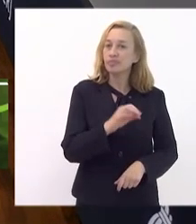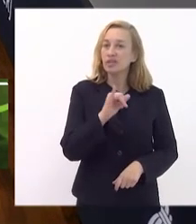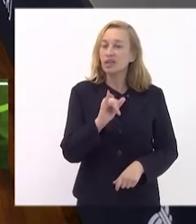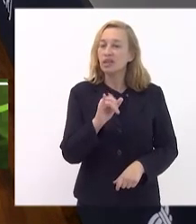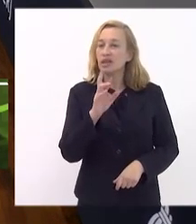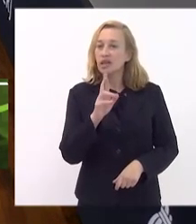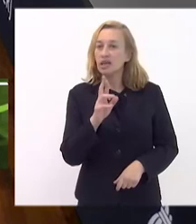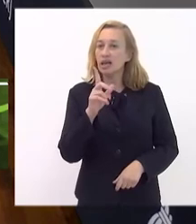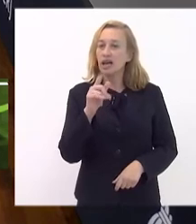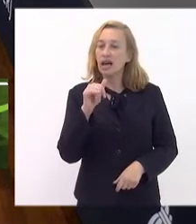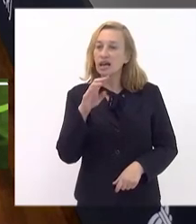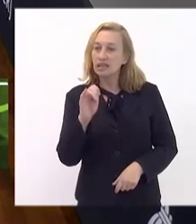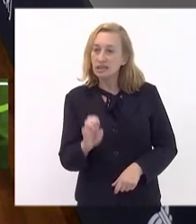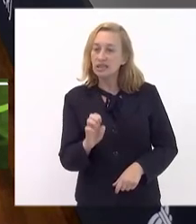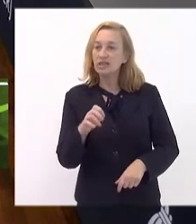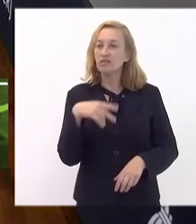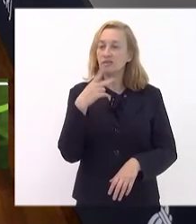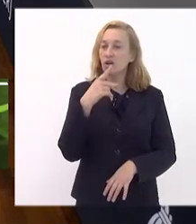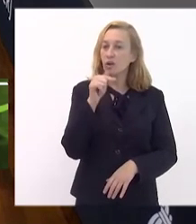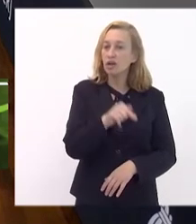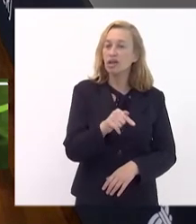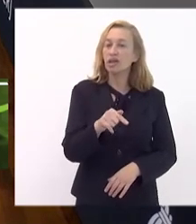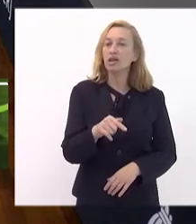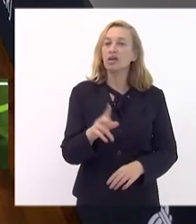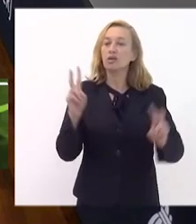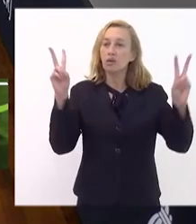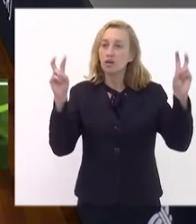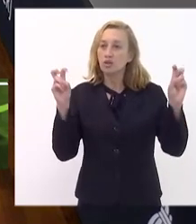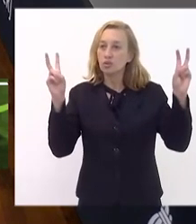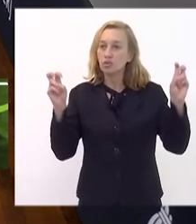Irlaine colocou a questão